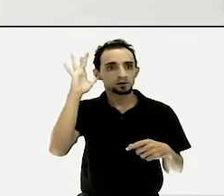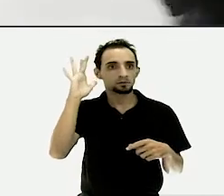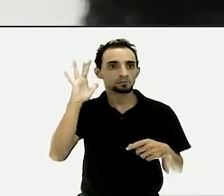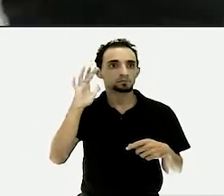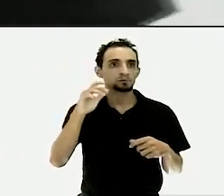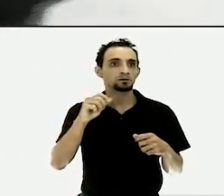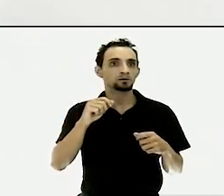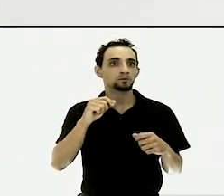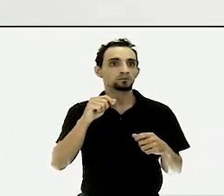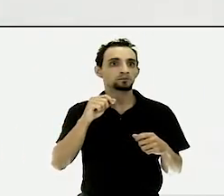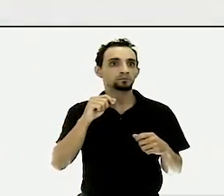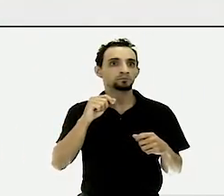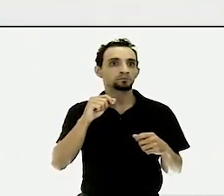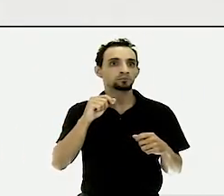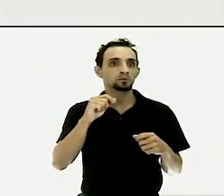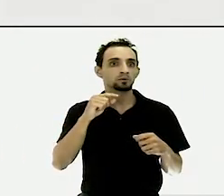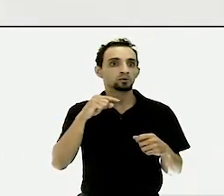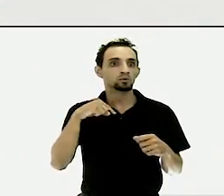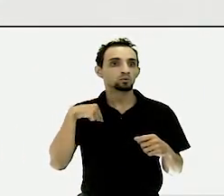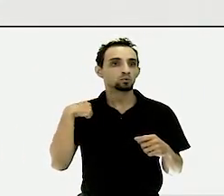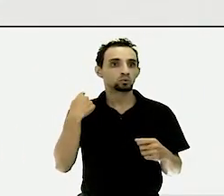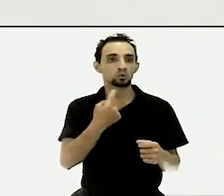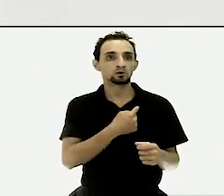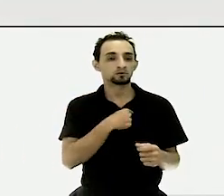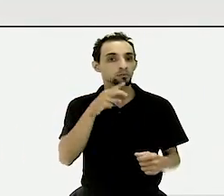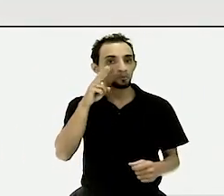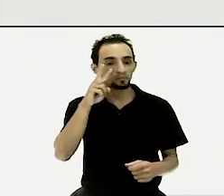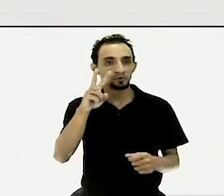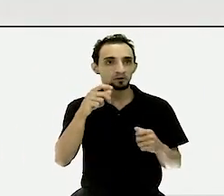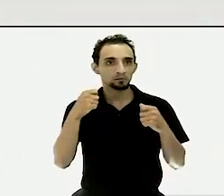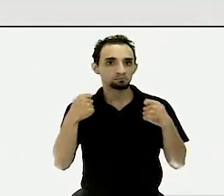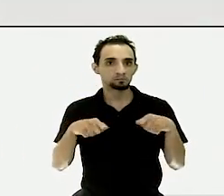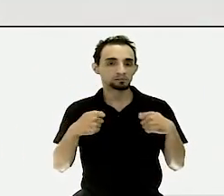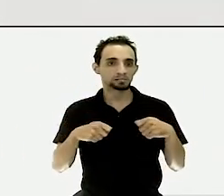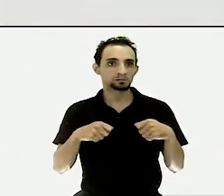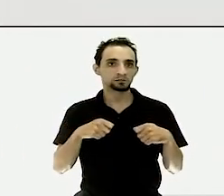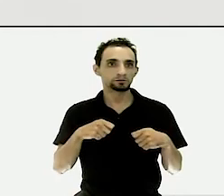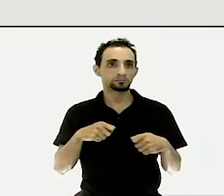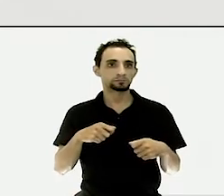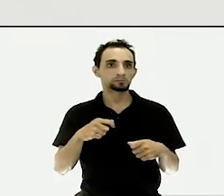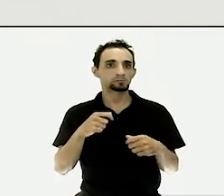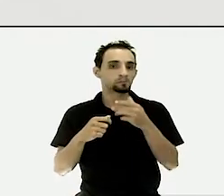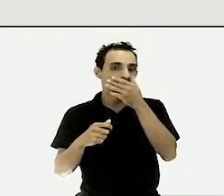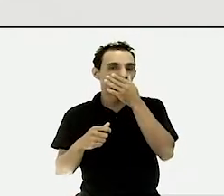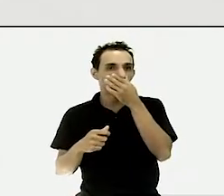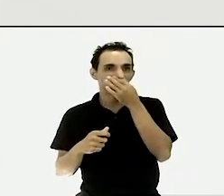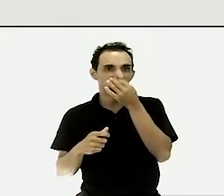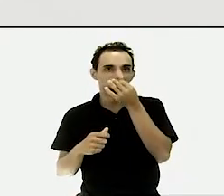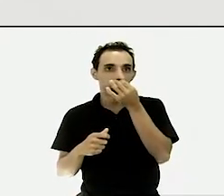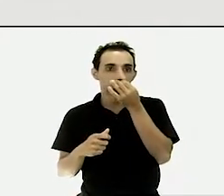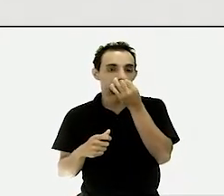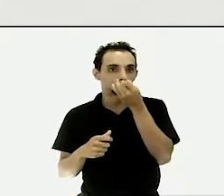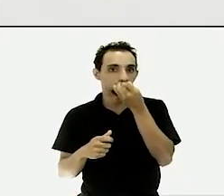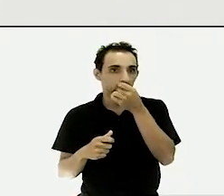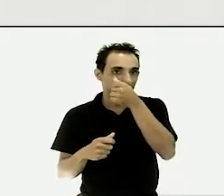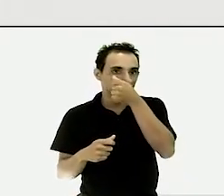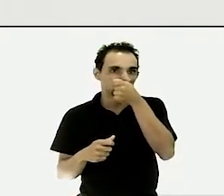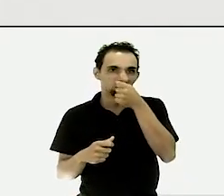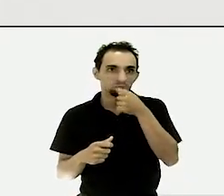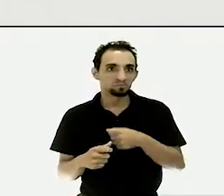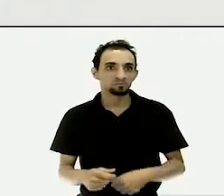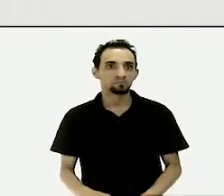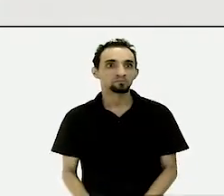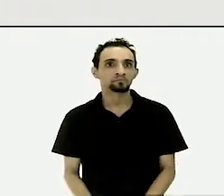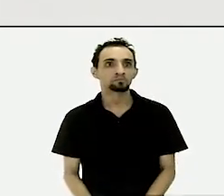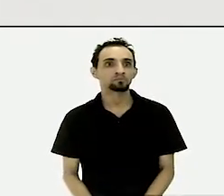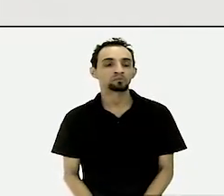né? Um movimento tão simples, salva uma vida. Eu vou pedir até se o presidente concordar, os vereadores, trazer o Guto para fazer a exposição do projeto